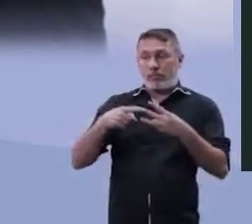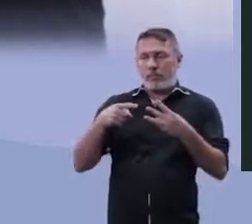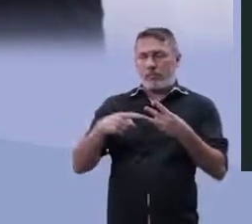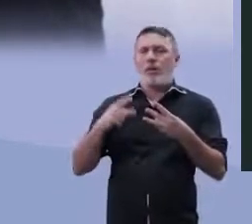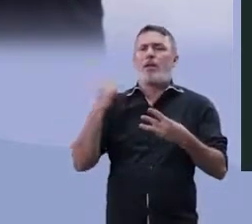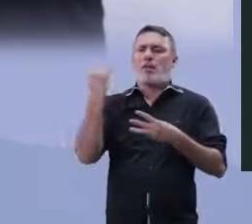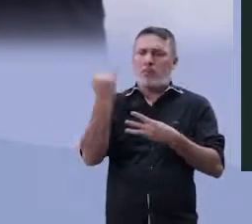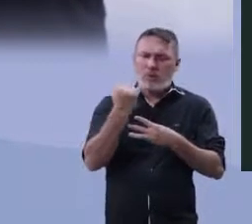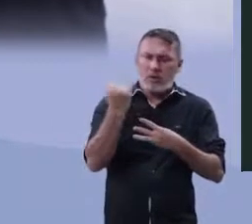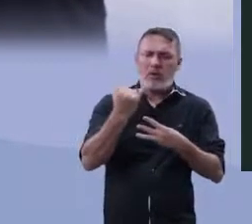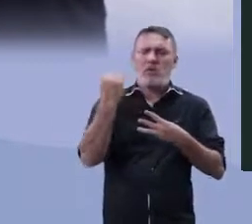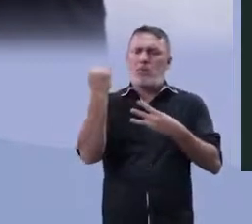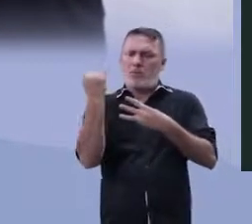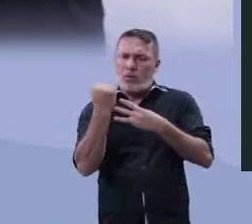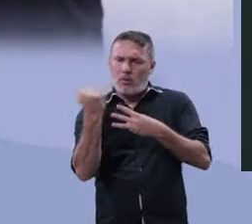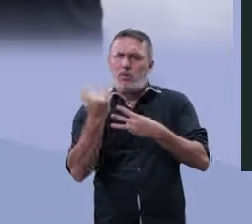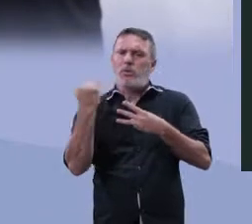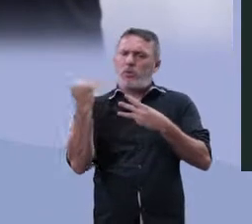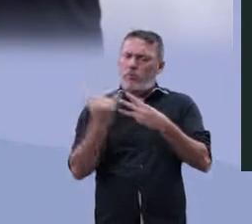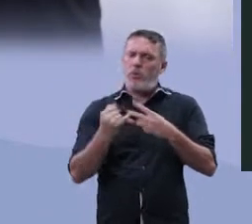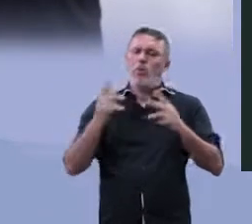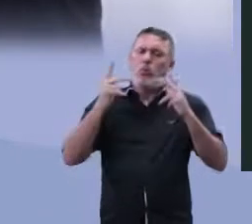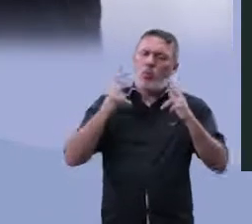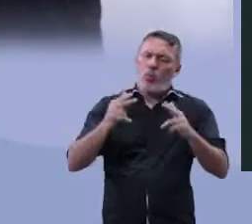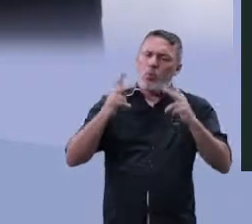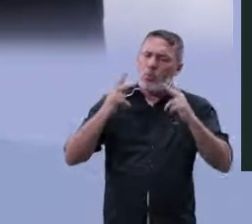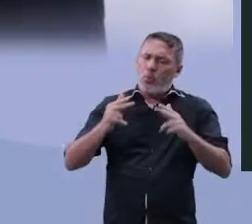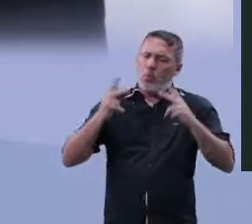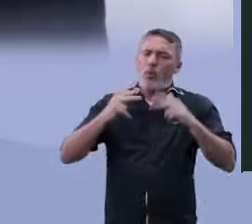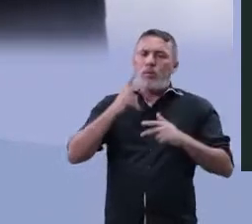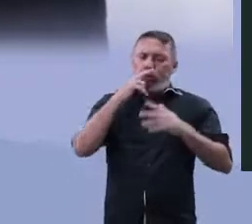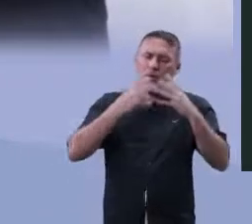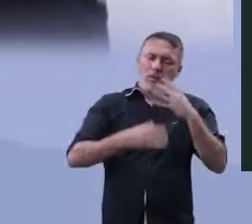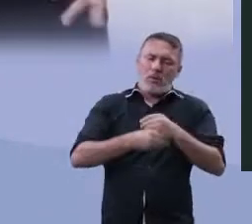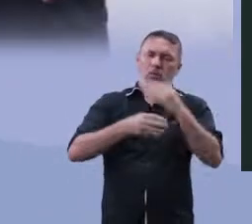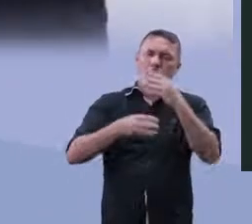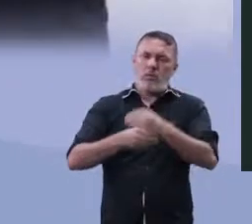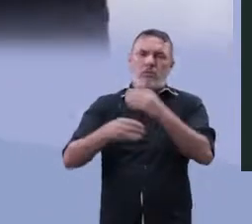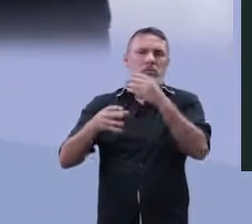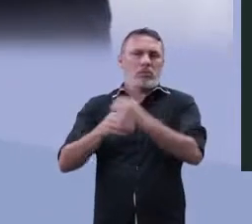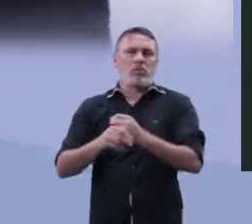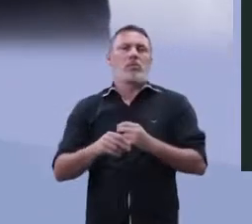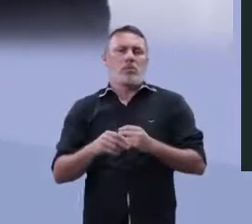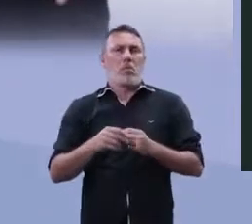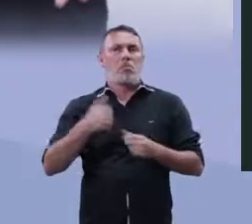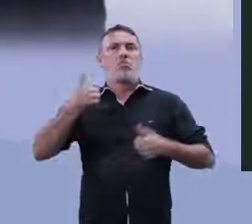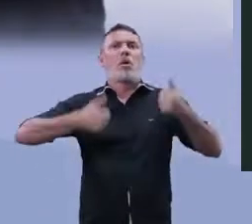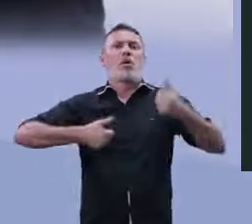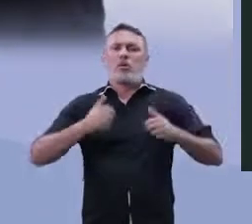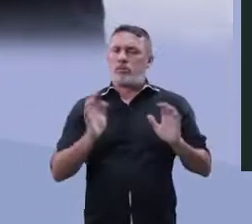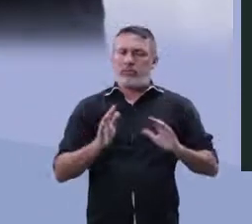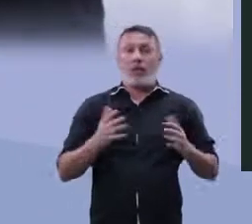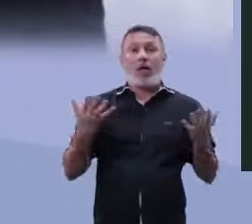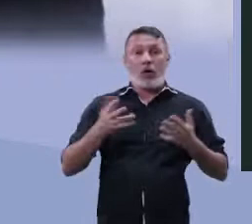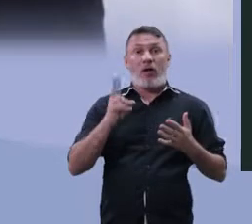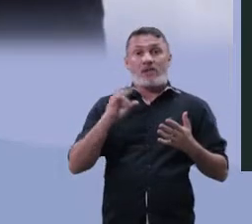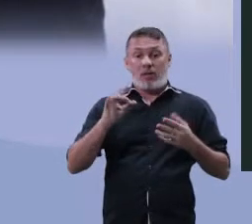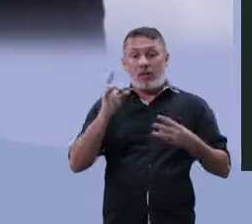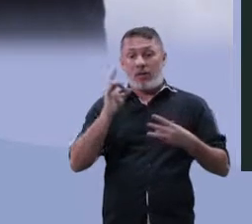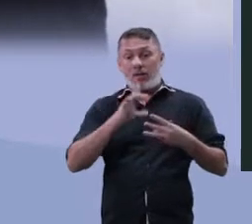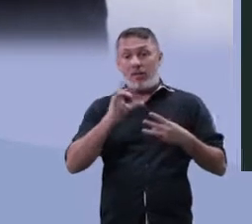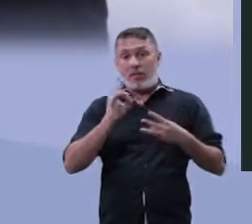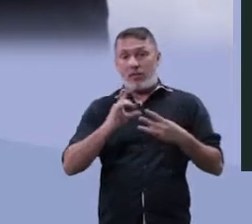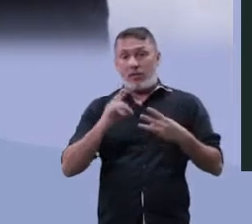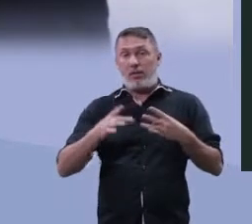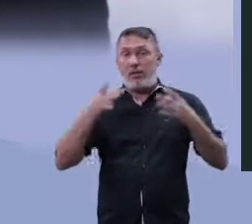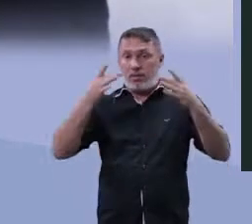de Gilberto Freire é importante para isso, né, somada do Sérgio Buarque e do Caio Prado Júnior. Então, vamos analisar